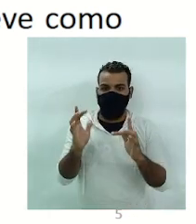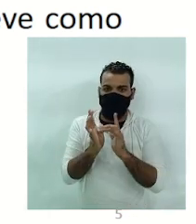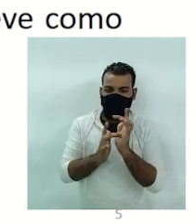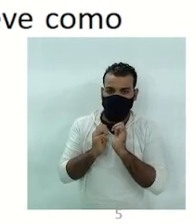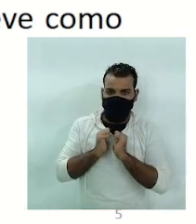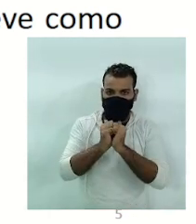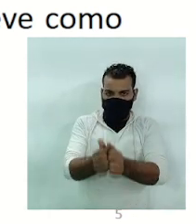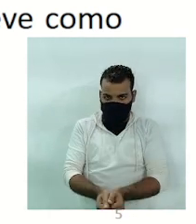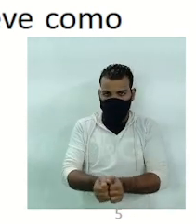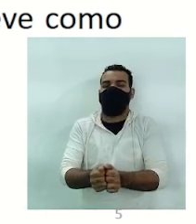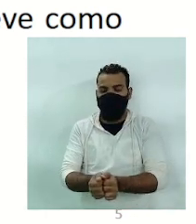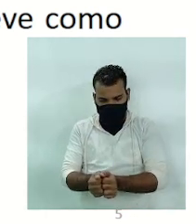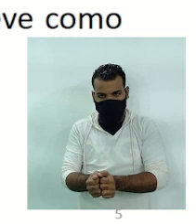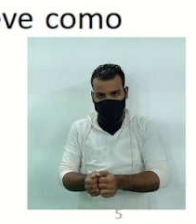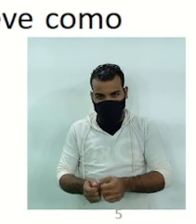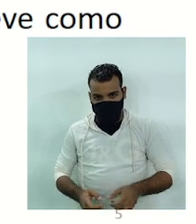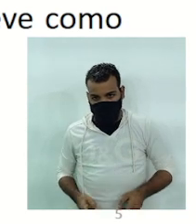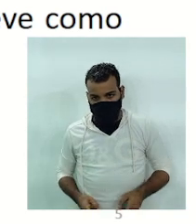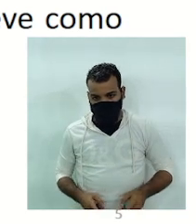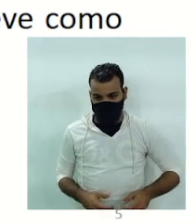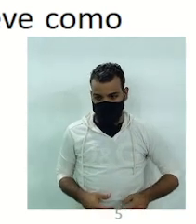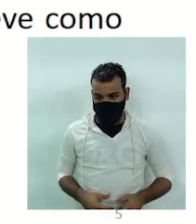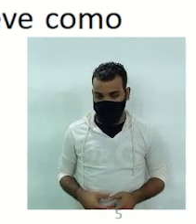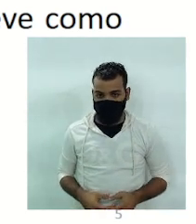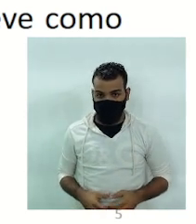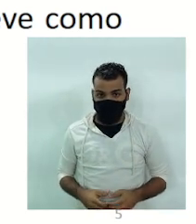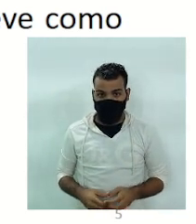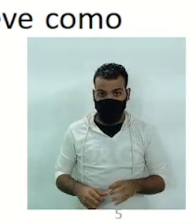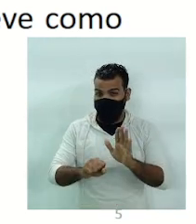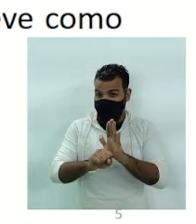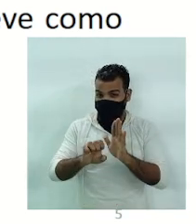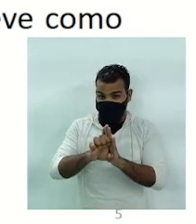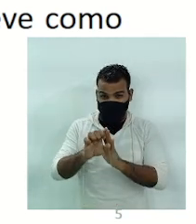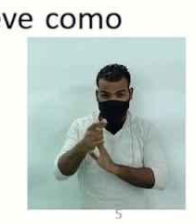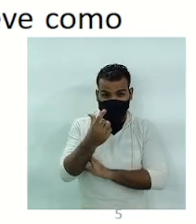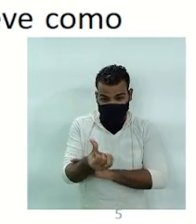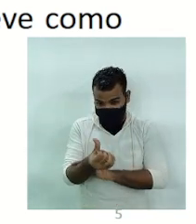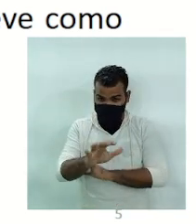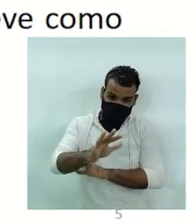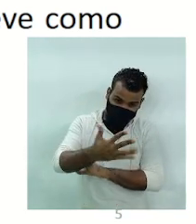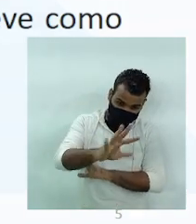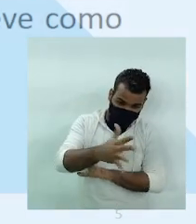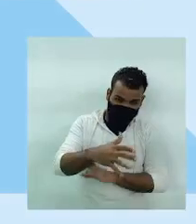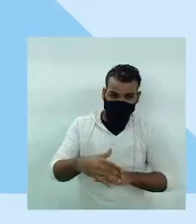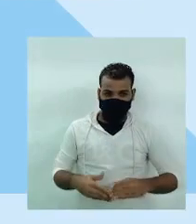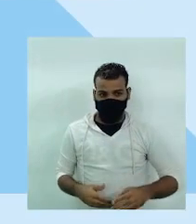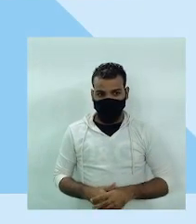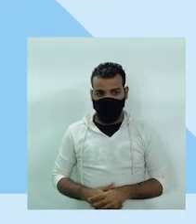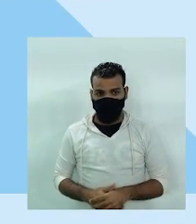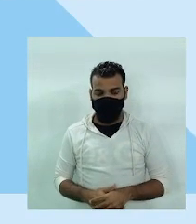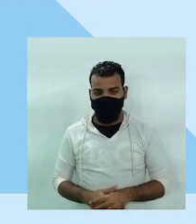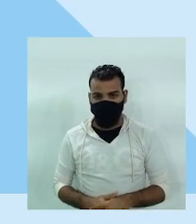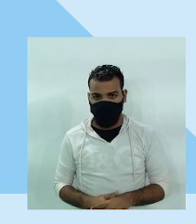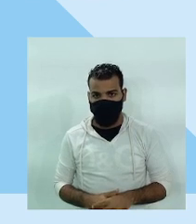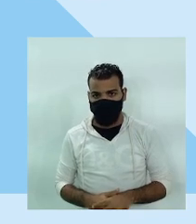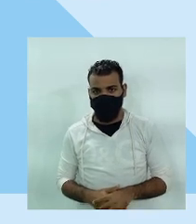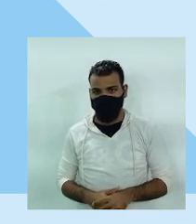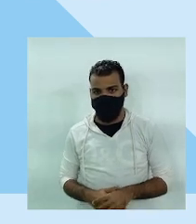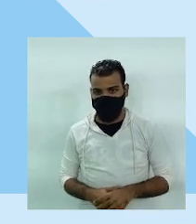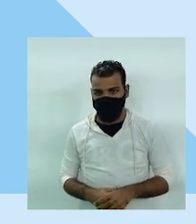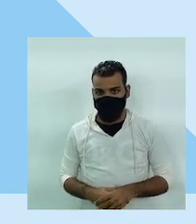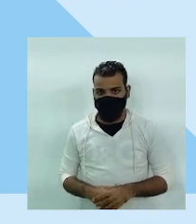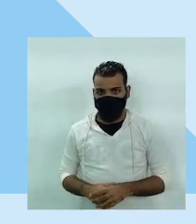Jesus, os jesuítas. Durante o século XVI, nas Américas, representou